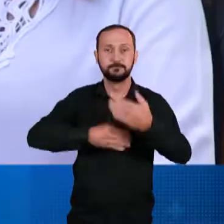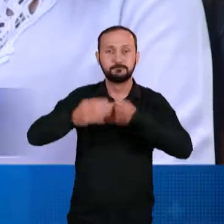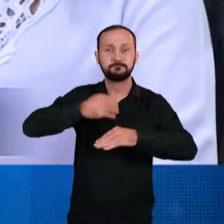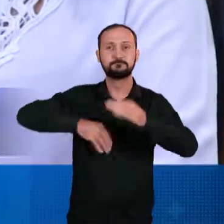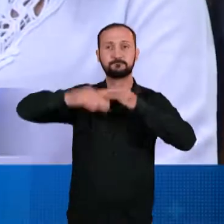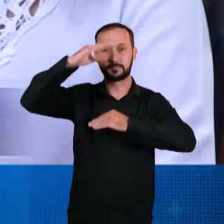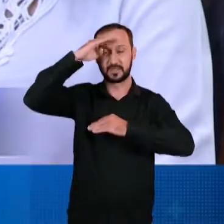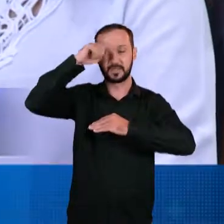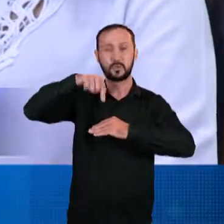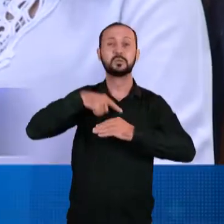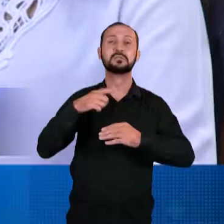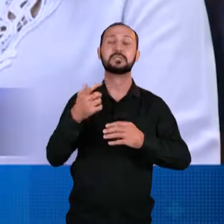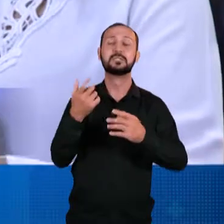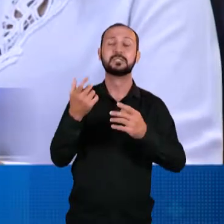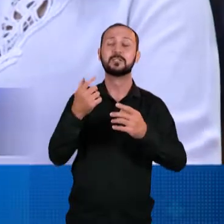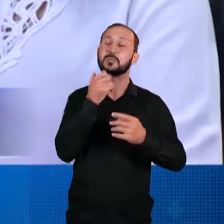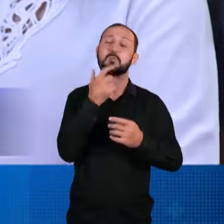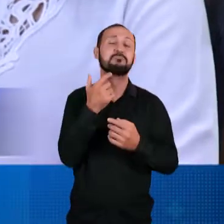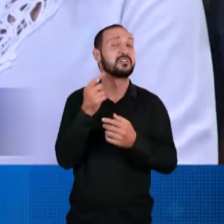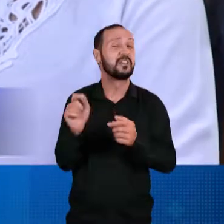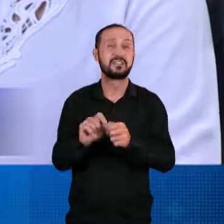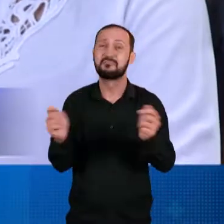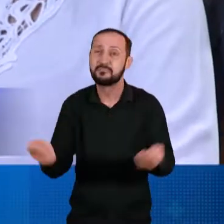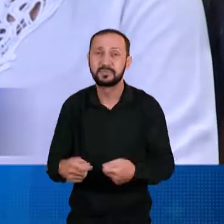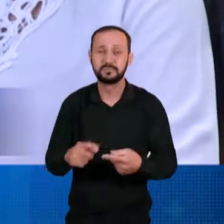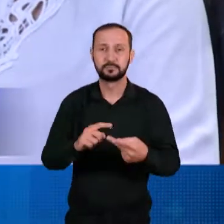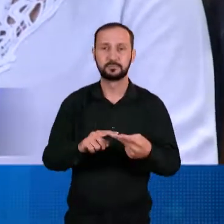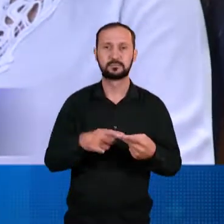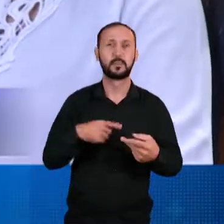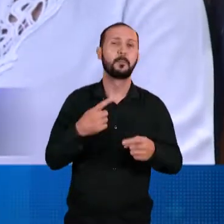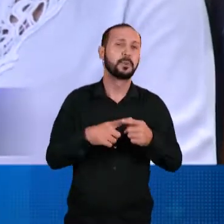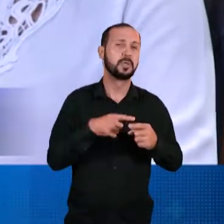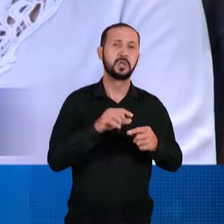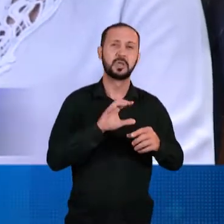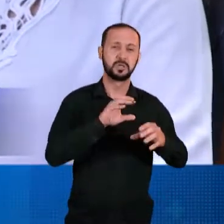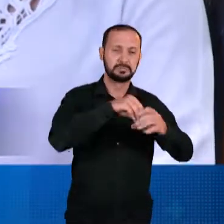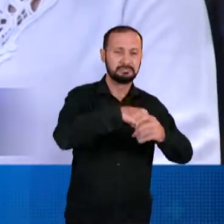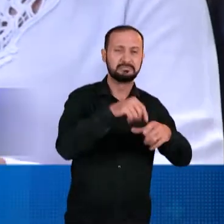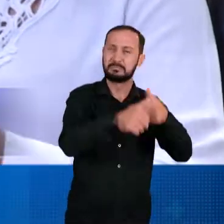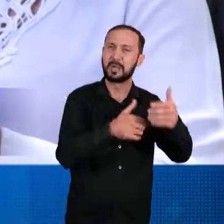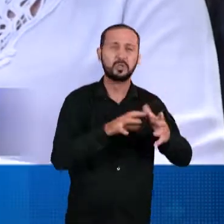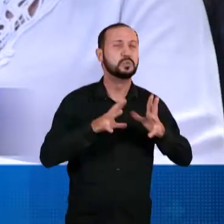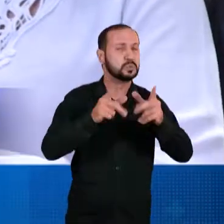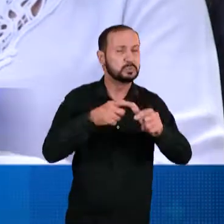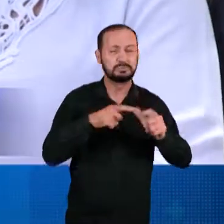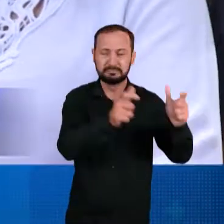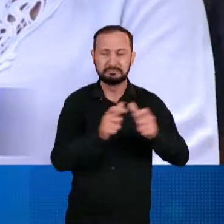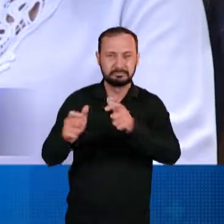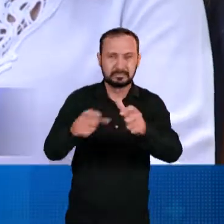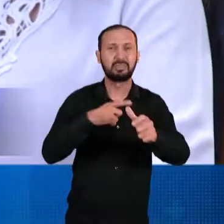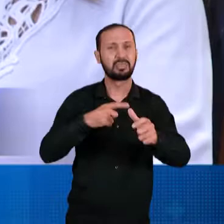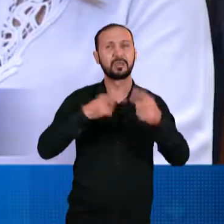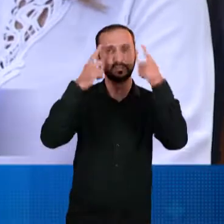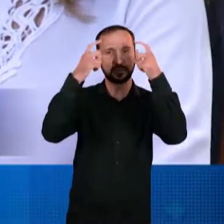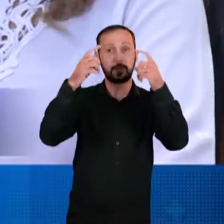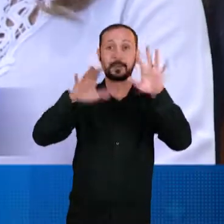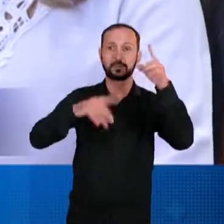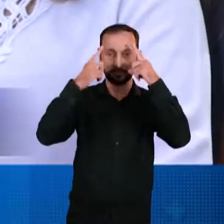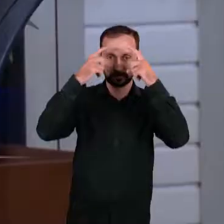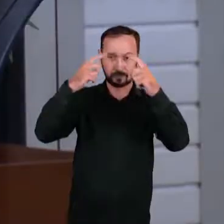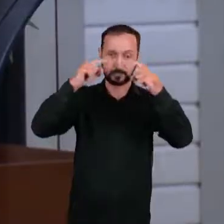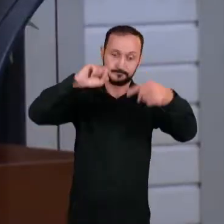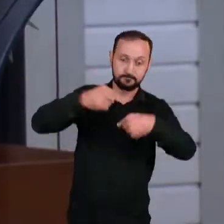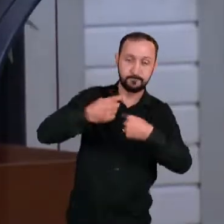capaz, né? O estresse do dia a dia, então, todo trabalho ele tem um grau de estresse, maior ou menor, mas esse estresse, ele motiva você a cumprir um